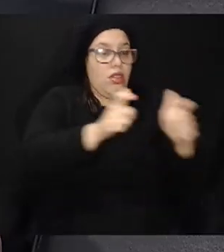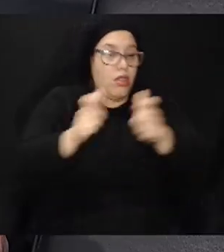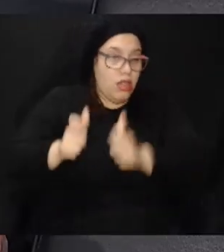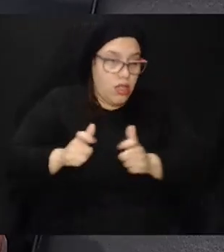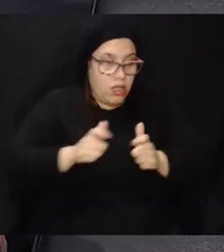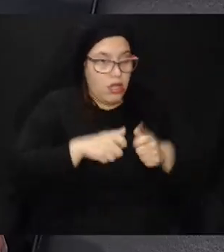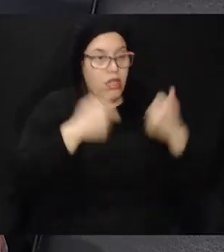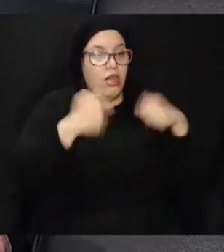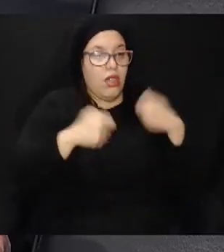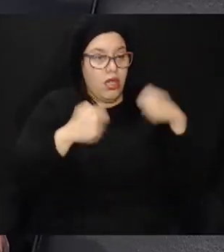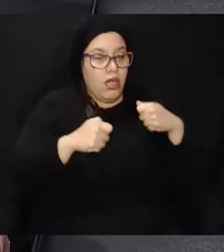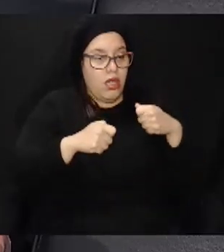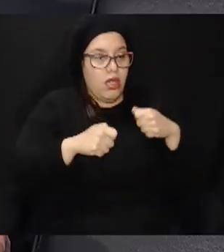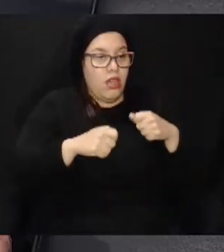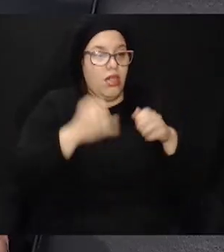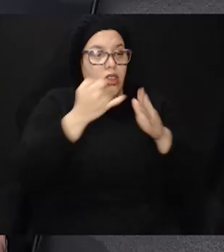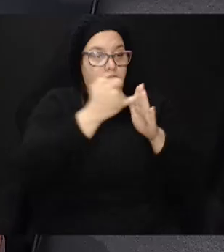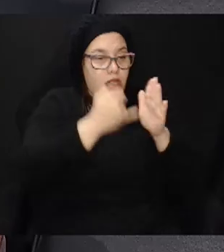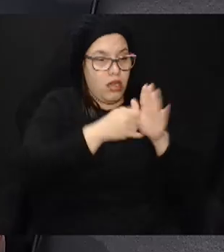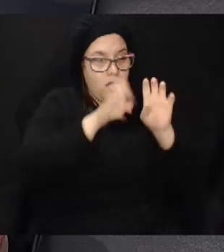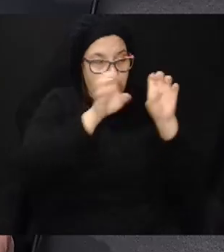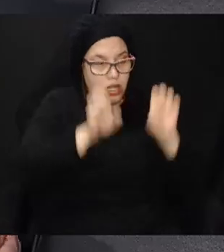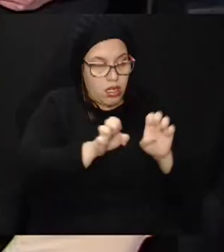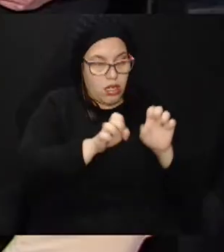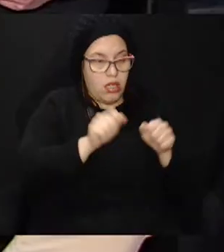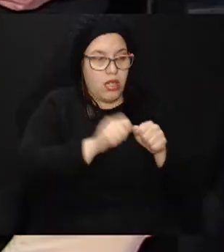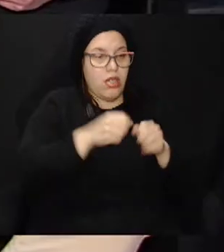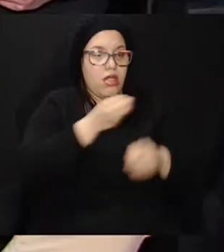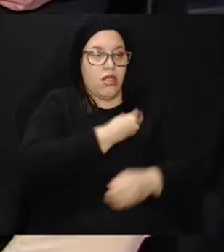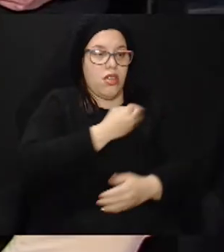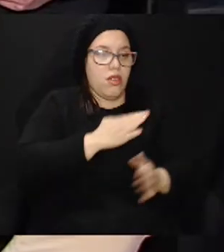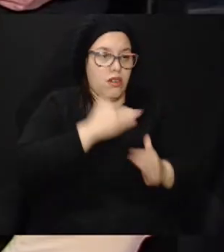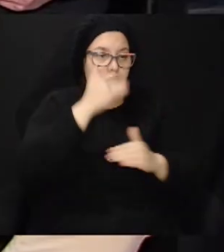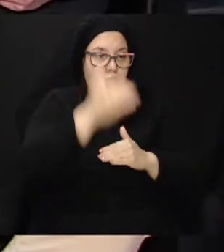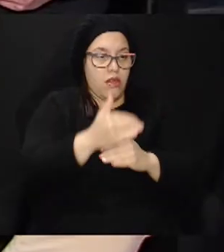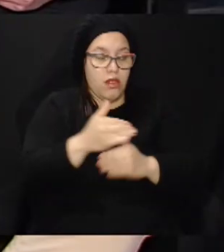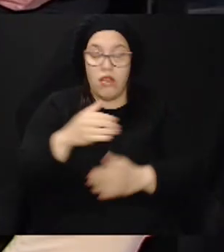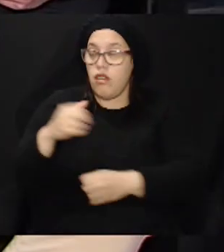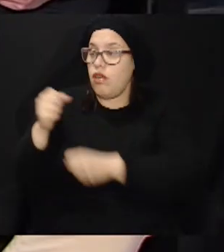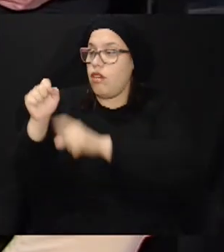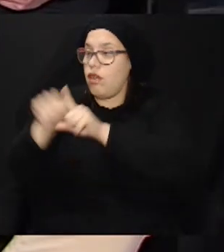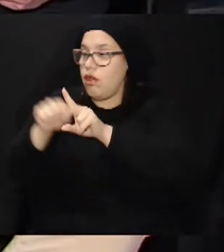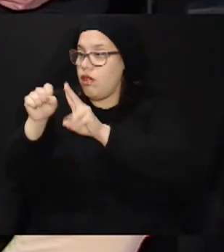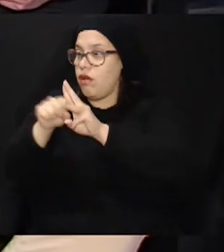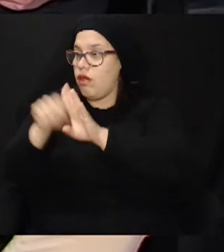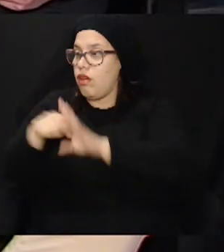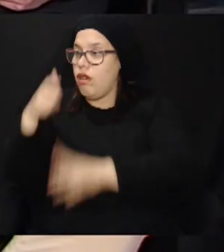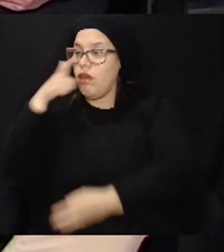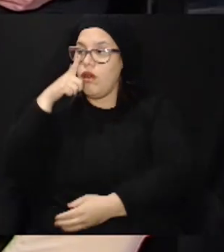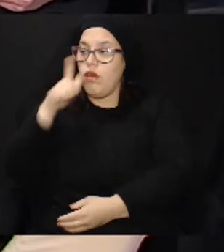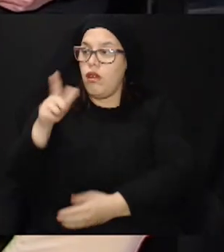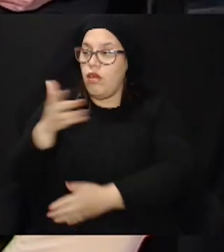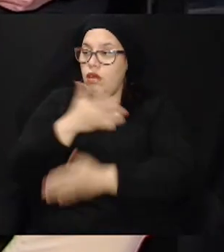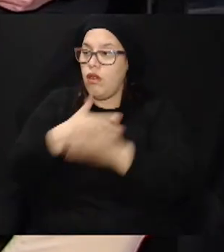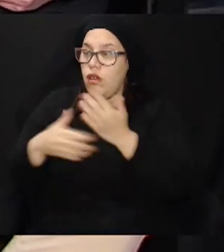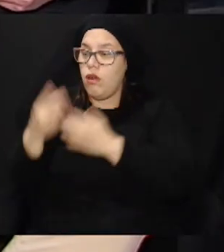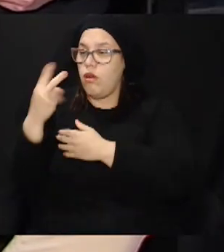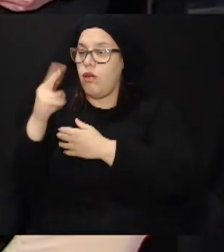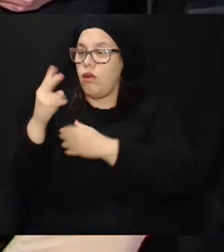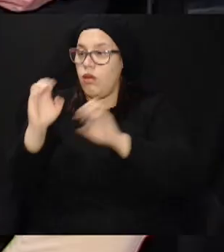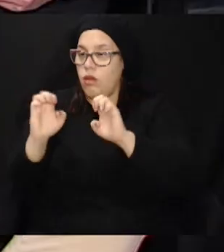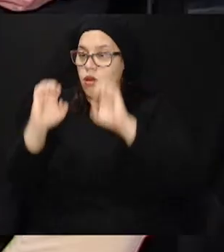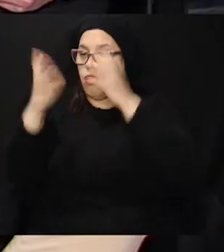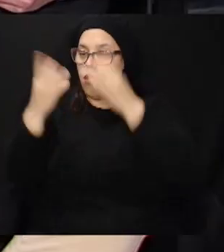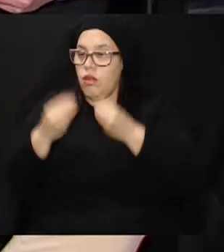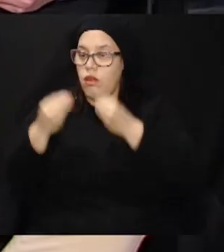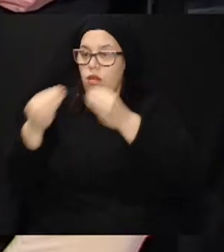dessa infraestrutura para poder fazer sua vida ir para frente. Nos últimos meses, o senhor conseguiu participar de 2 importantes cerimônias de entrega de